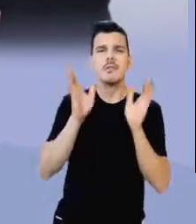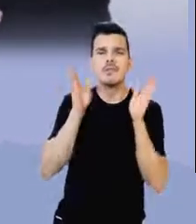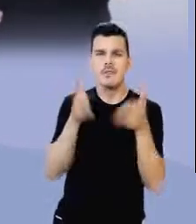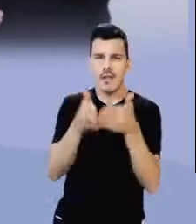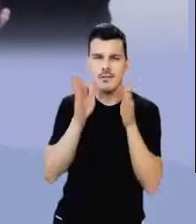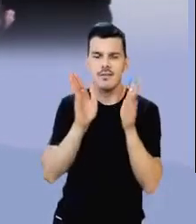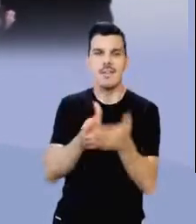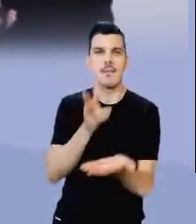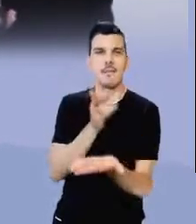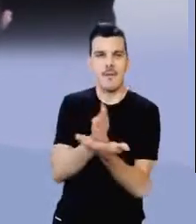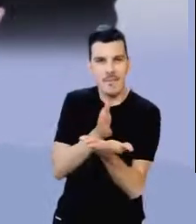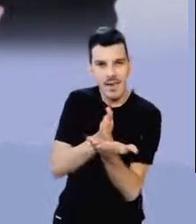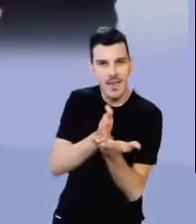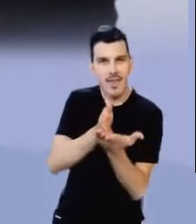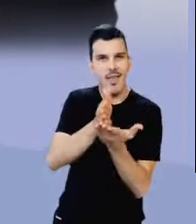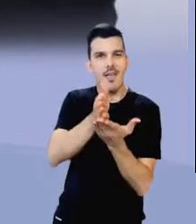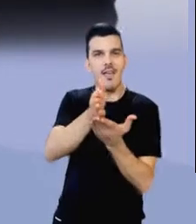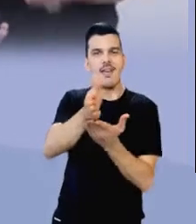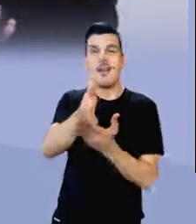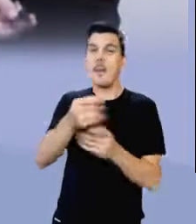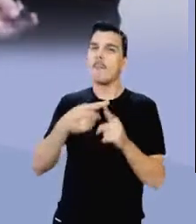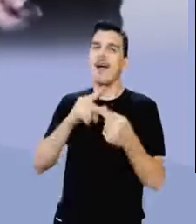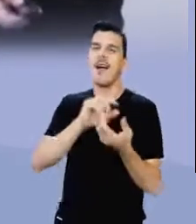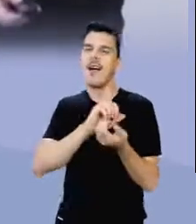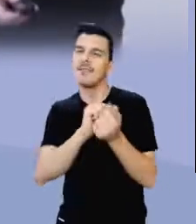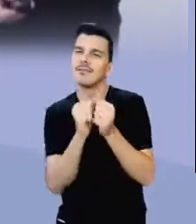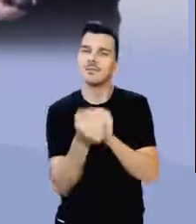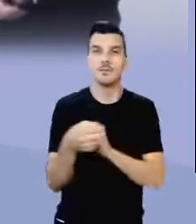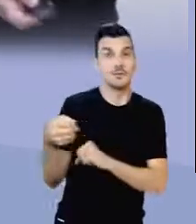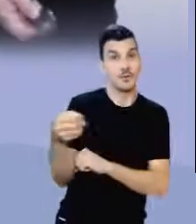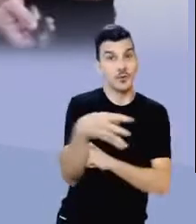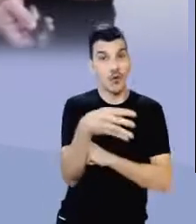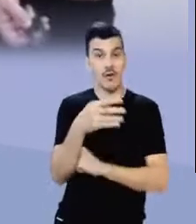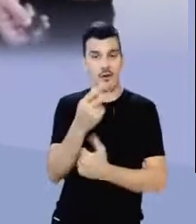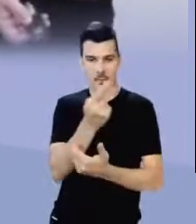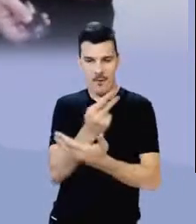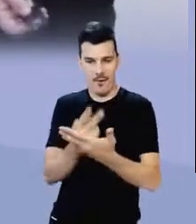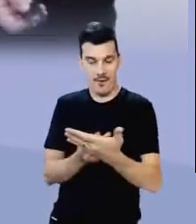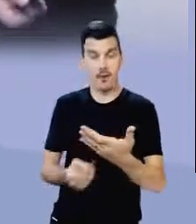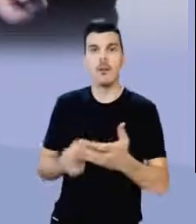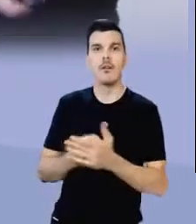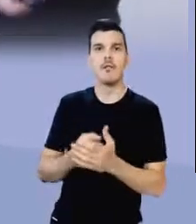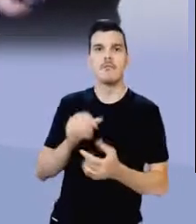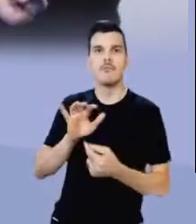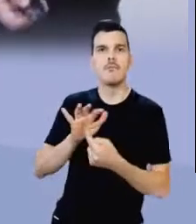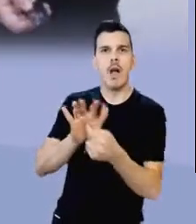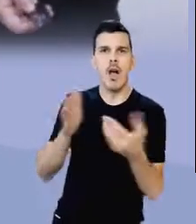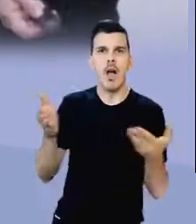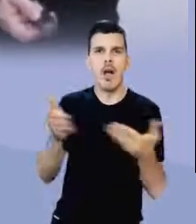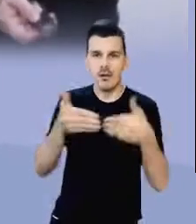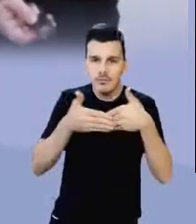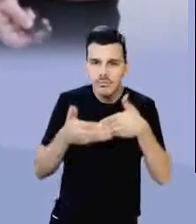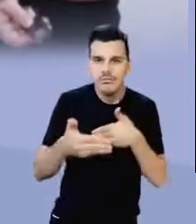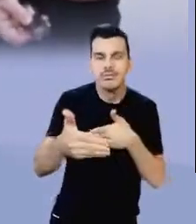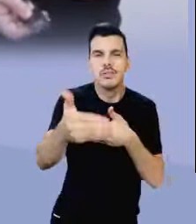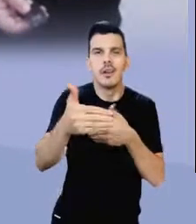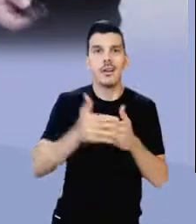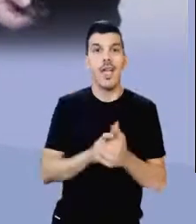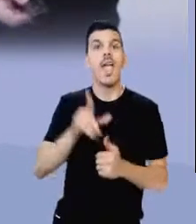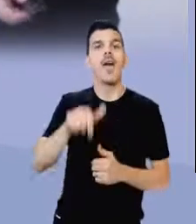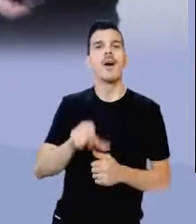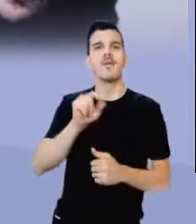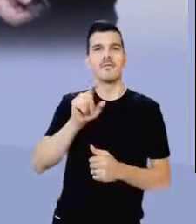serão sempre os mesmos, numa roupagem nova. Esse novo poeta, o que aparecerá agora nessa